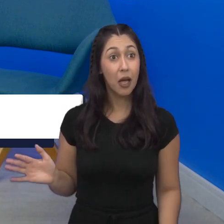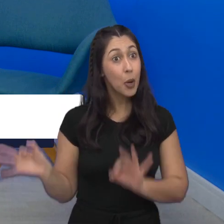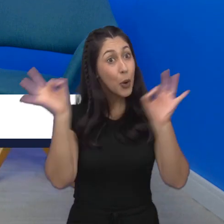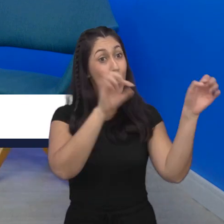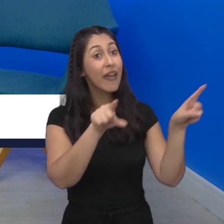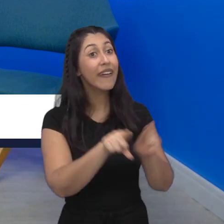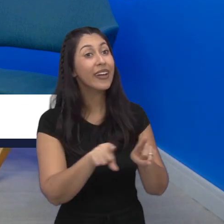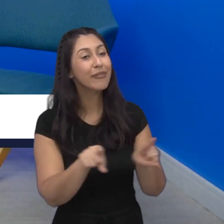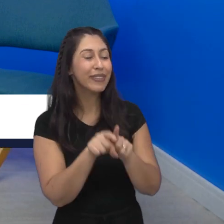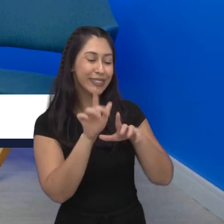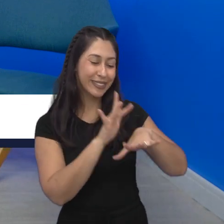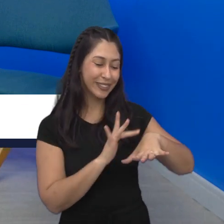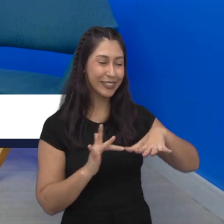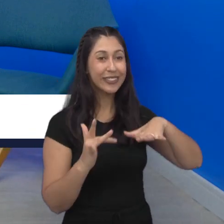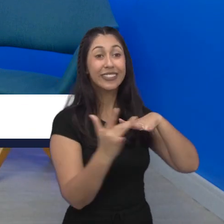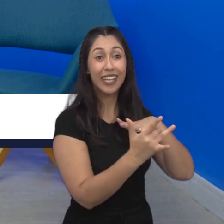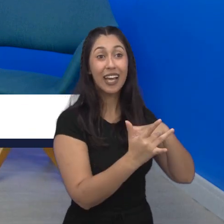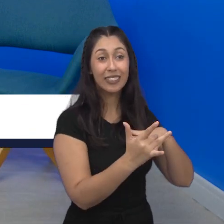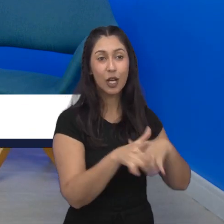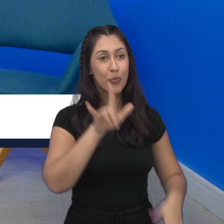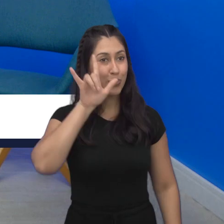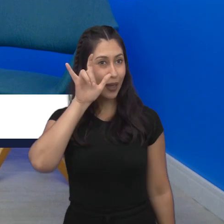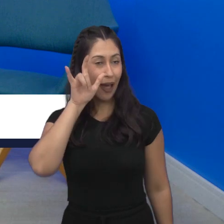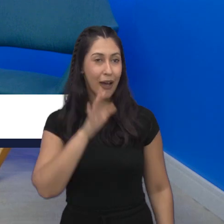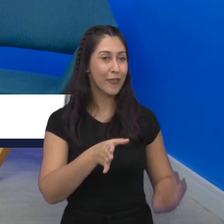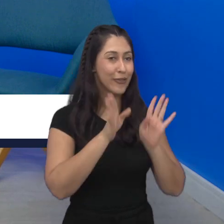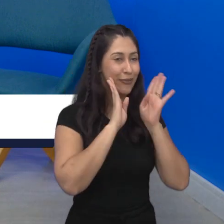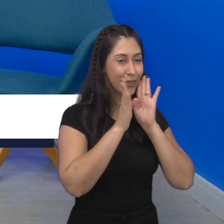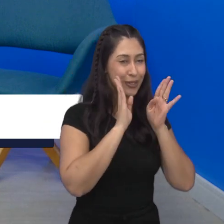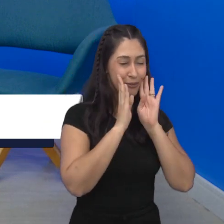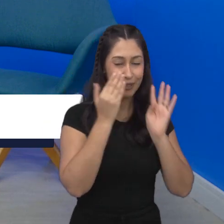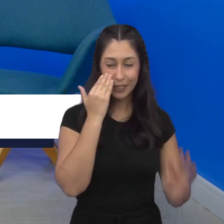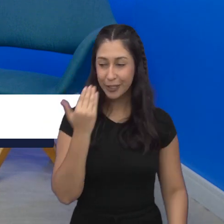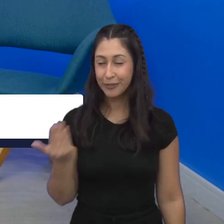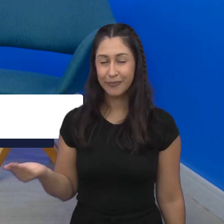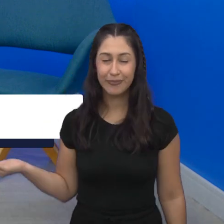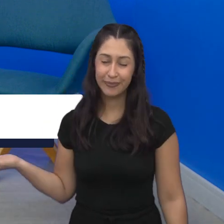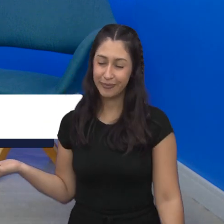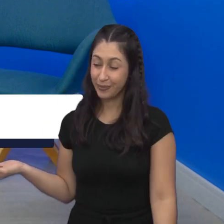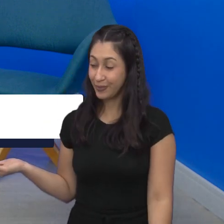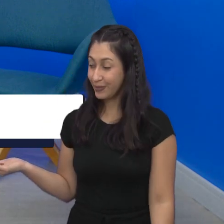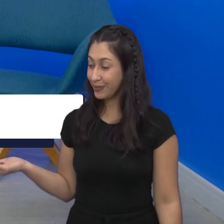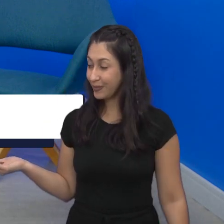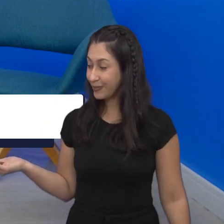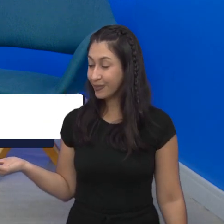youtube.com/tvcâmara-sjc. Nos acompanhe também pelas redes sociais, tanto Instagram quanto também Facebook. É o